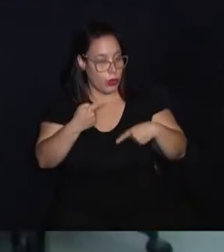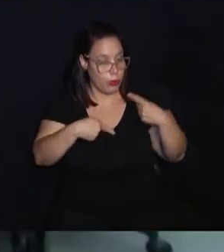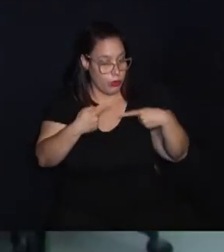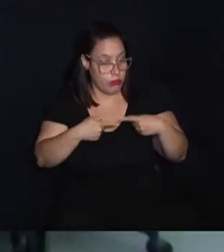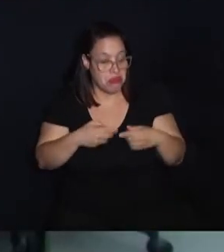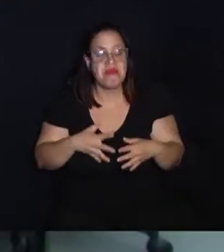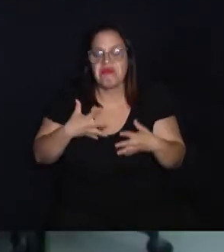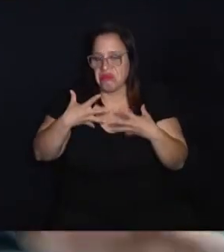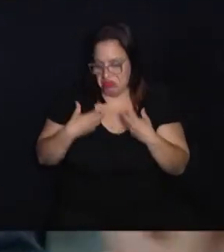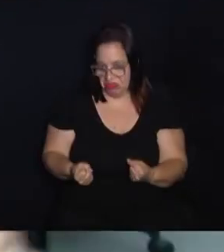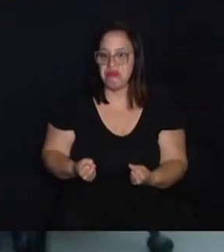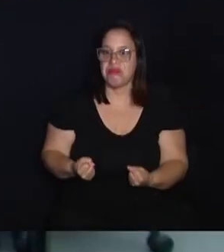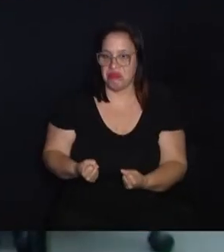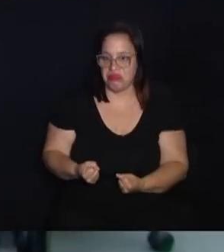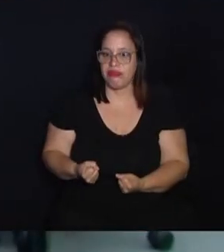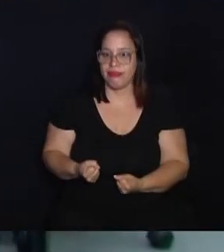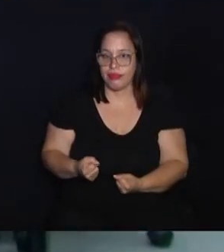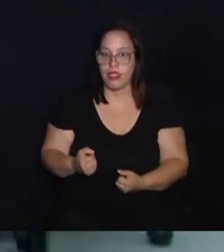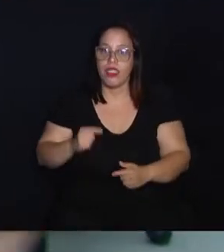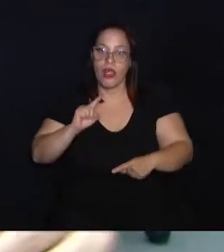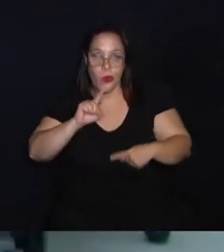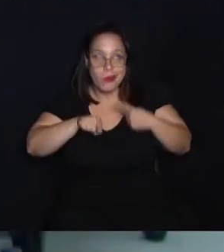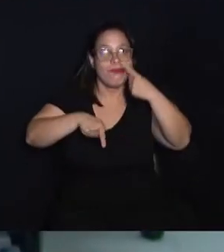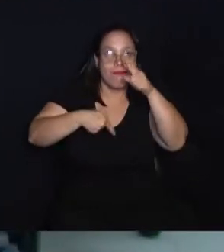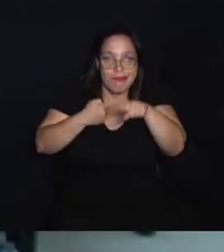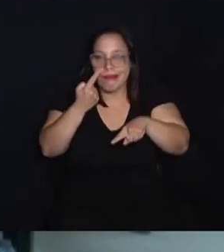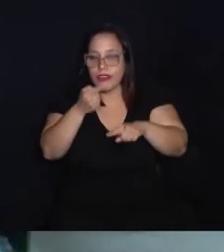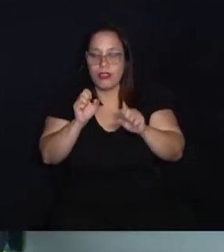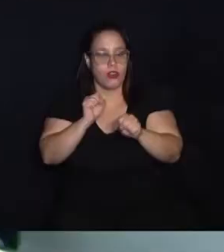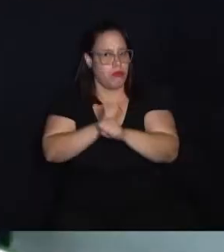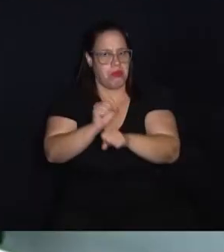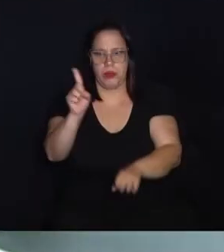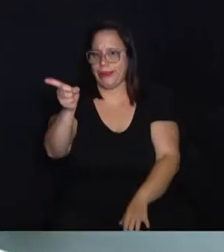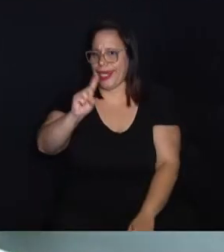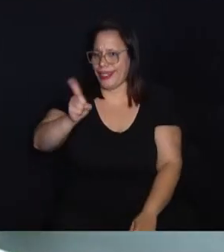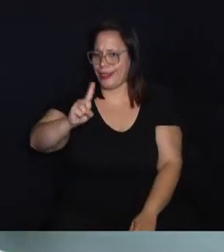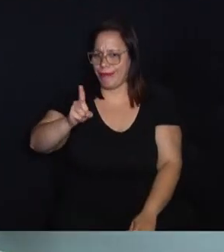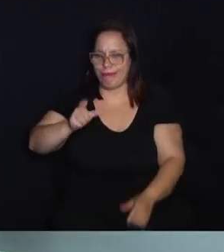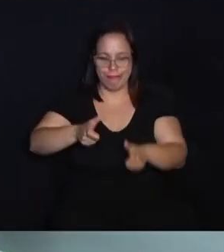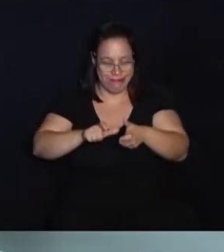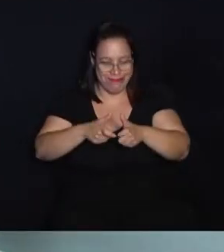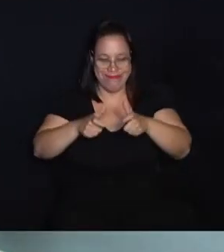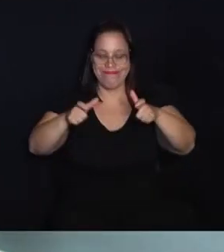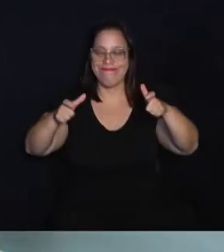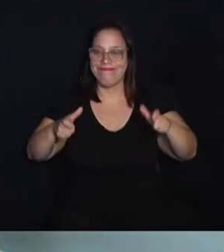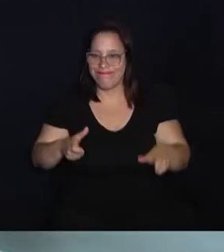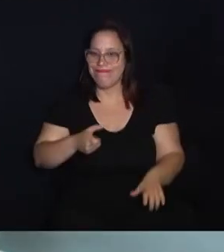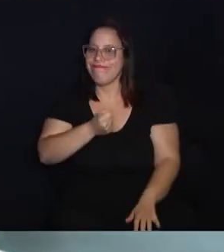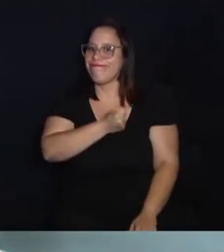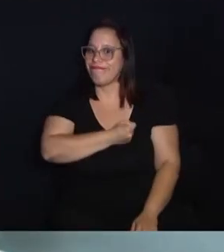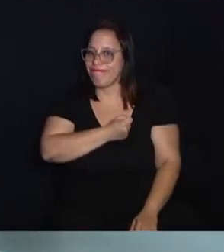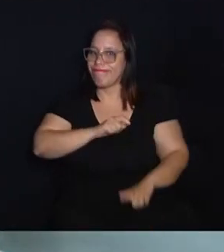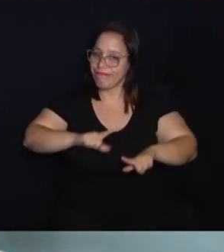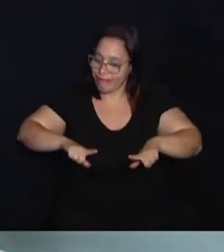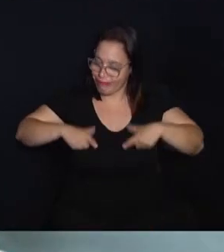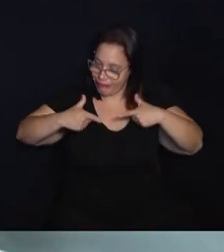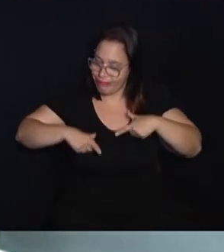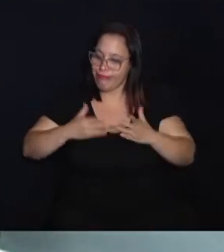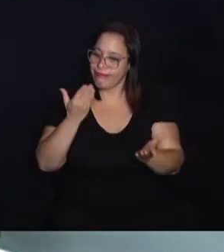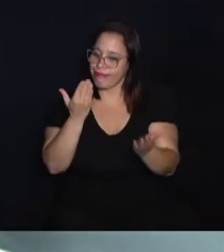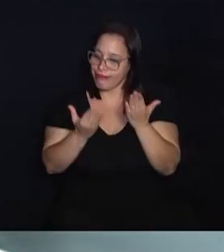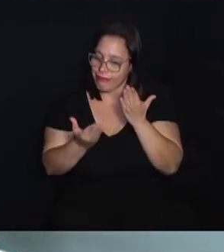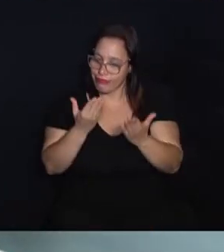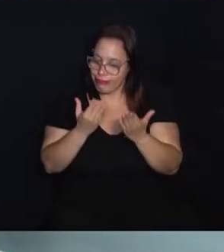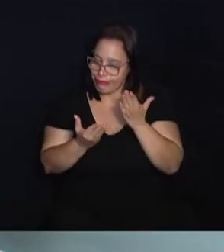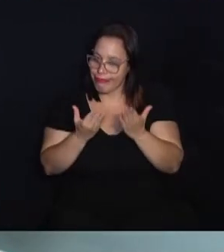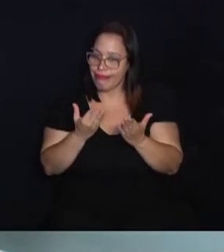uma conquista, né? Na verdade é uma tendência e não vai parar por aí não, a gente vai aumentar, a luta por igualdade, o